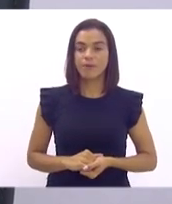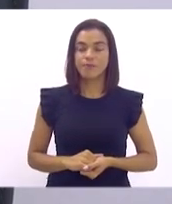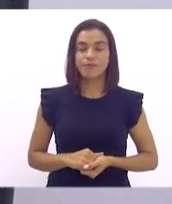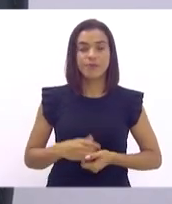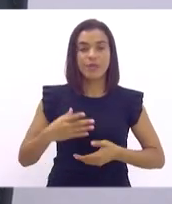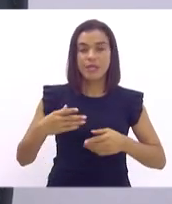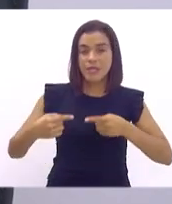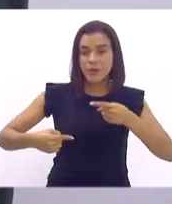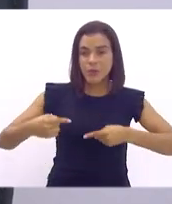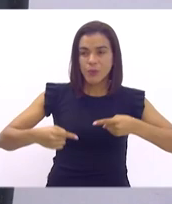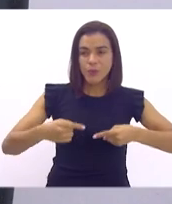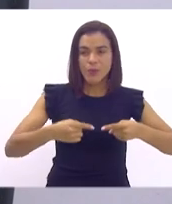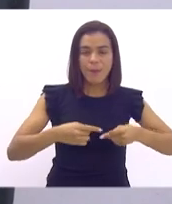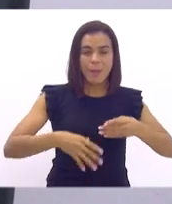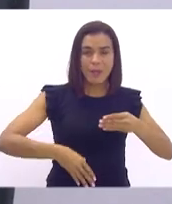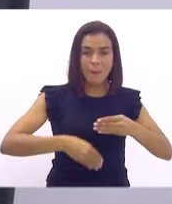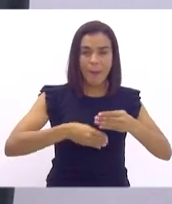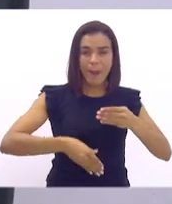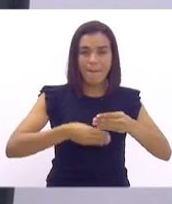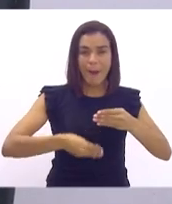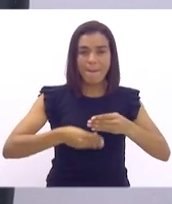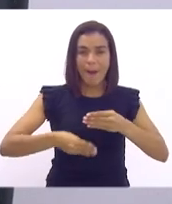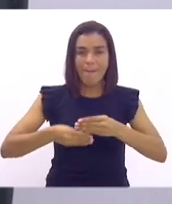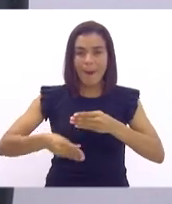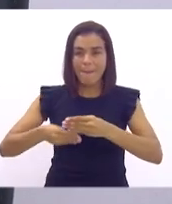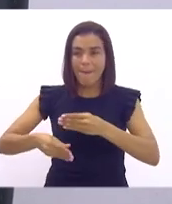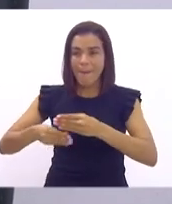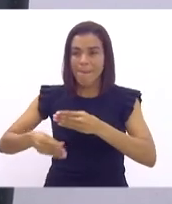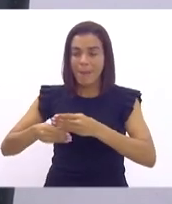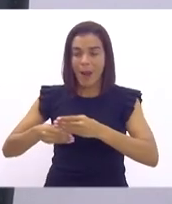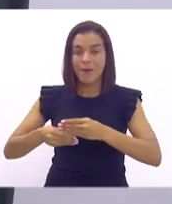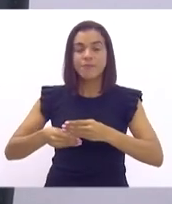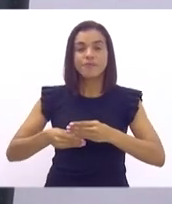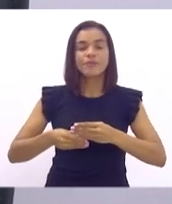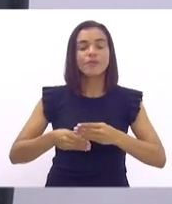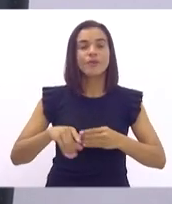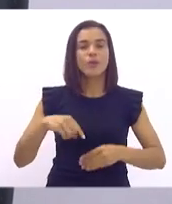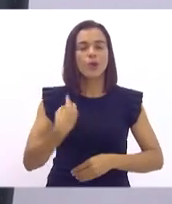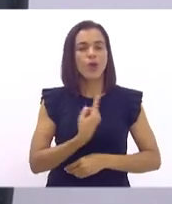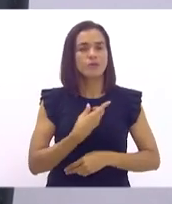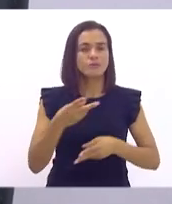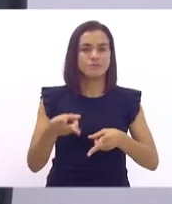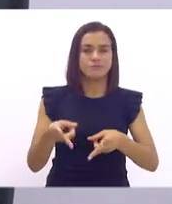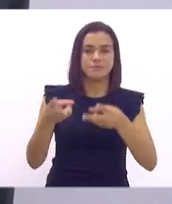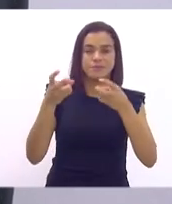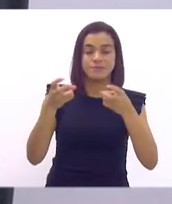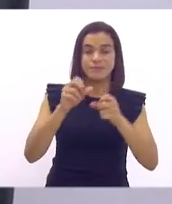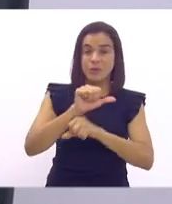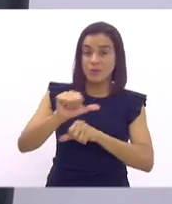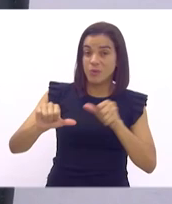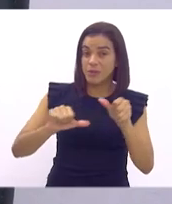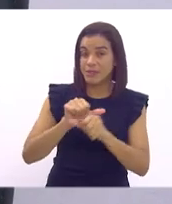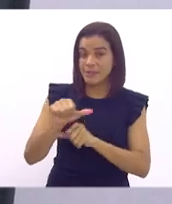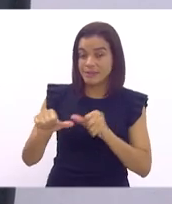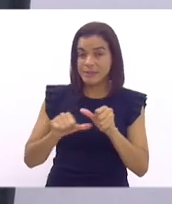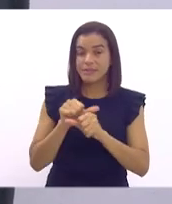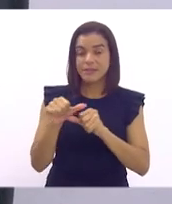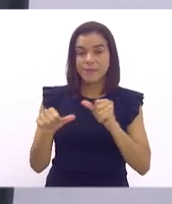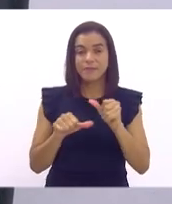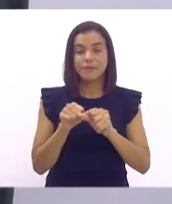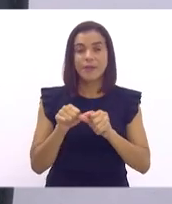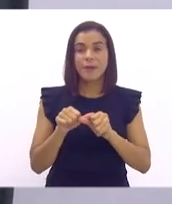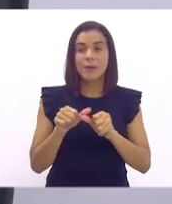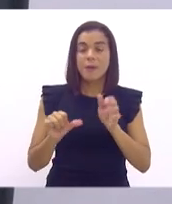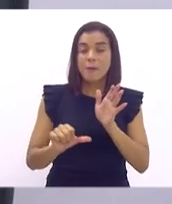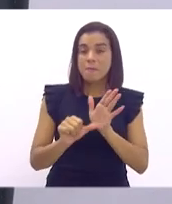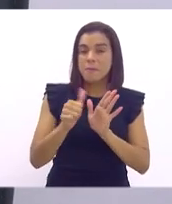esse debate acumulado dessas três legislaturas, nós observamos algumas alterações. E eu quero, em